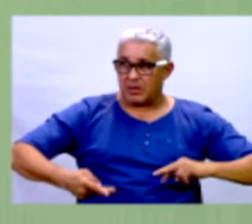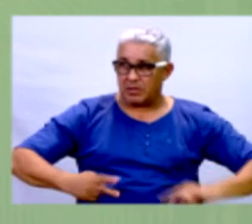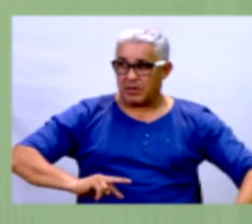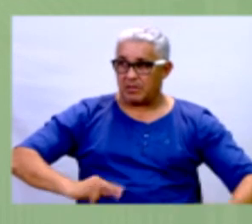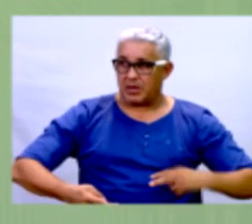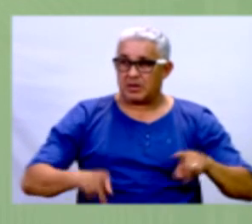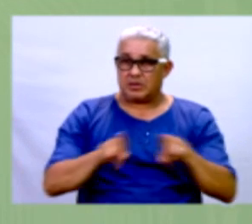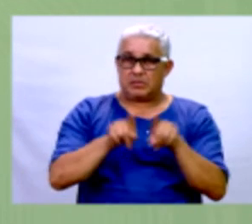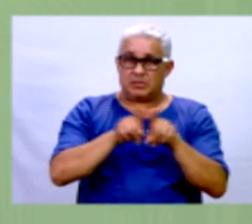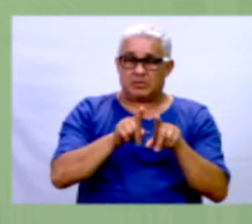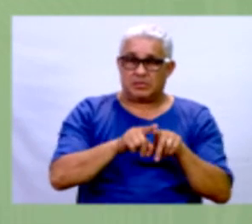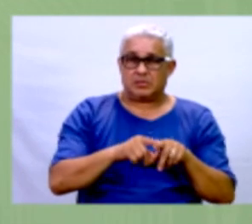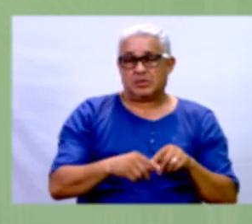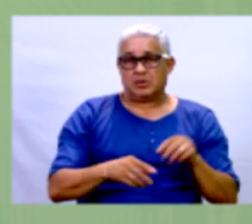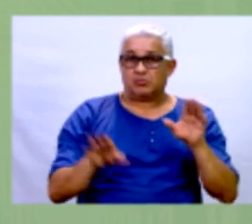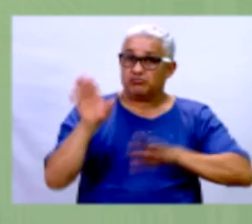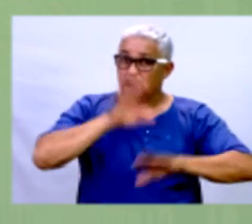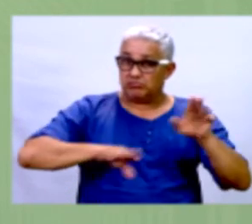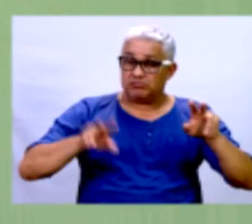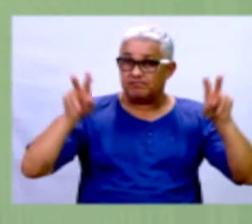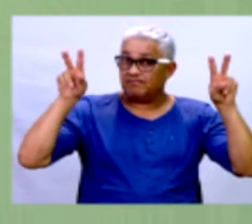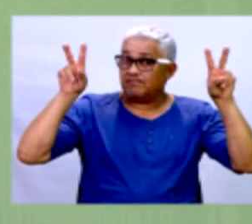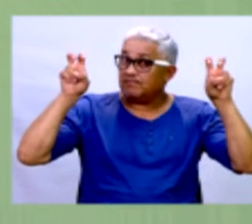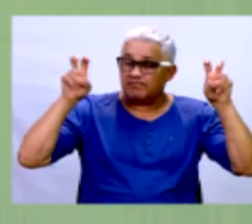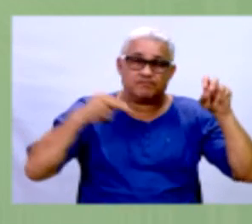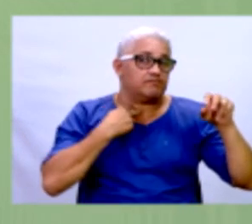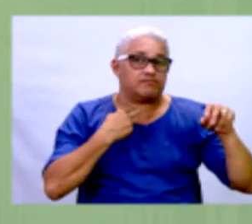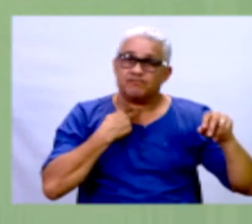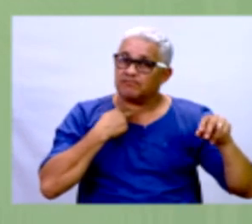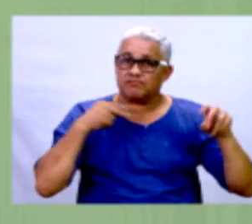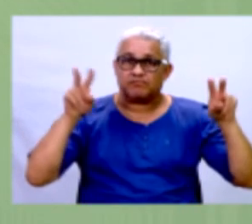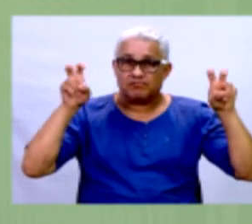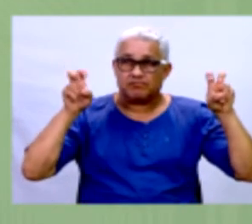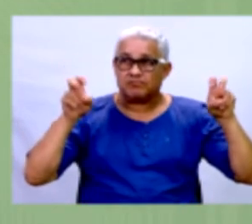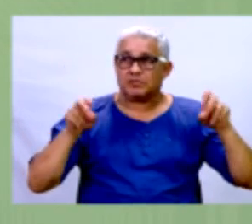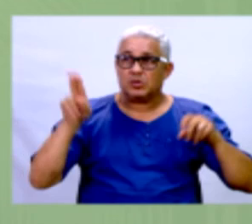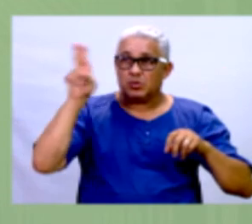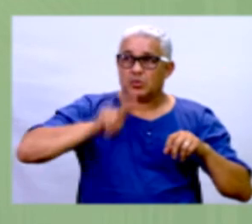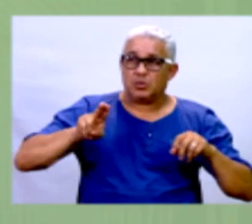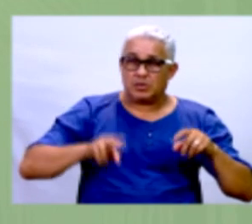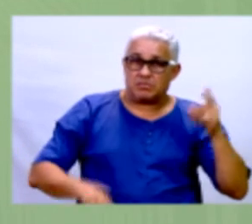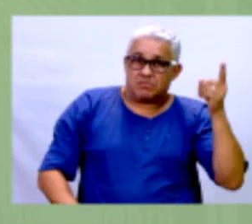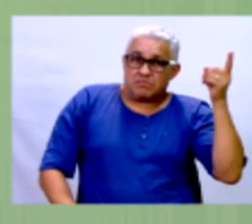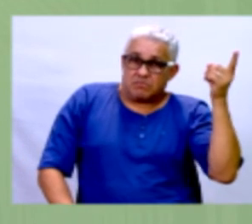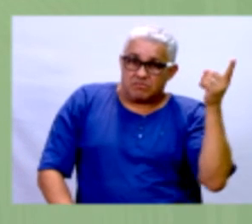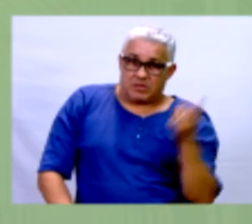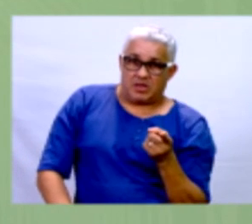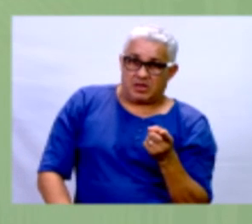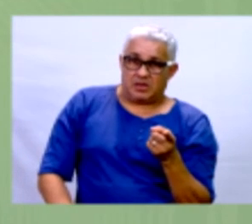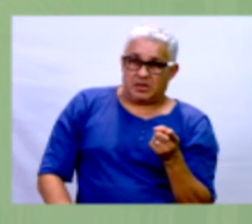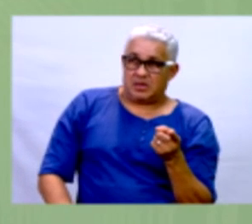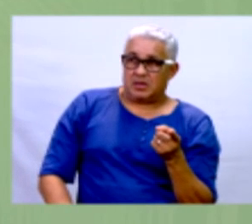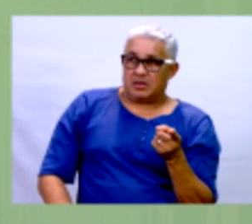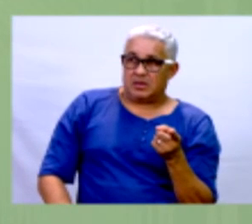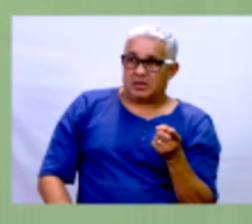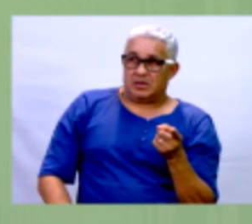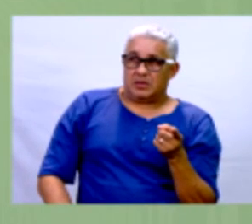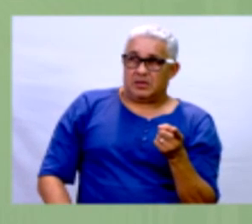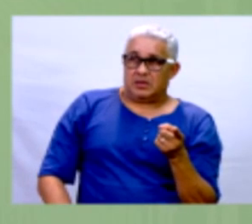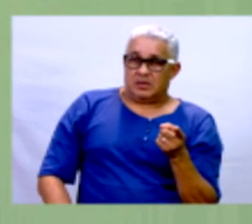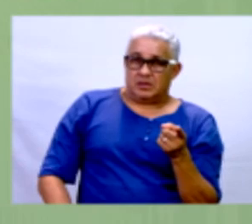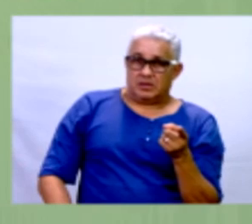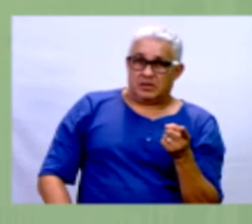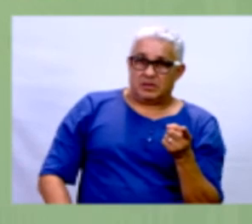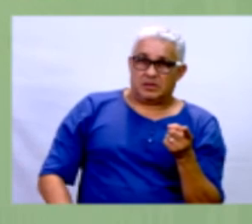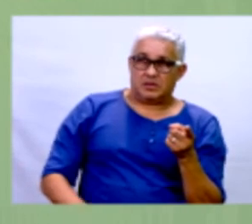imprimir na tela. Tomar cuidado com as aspas, né? E para isso a gente utiliza contrabarra para fazer esses padrões,